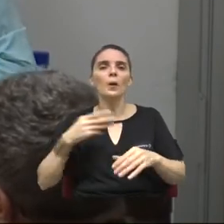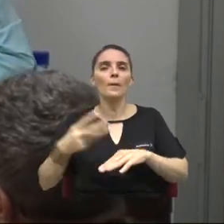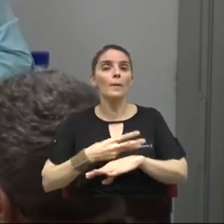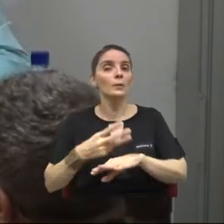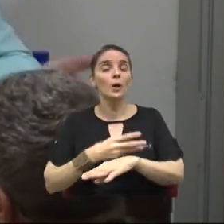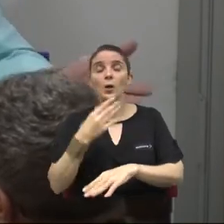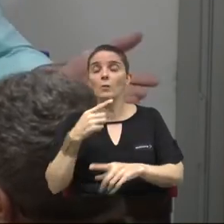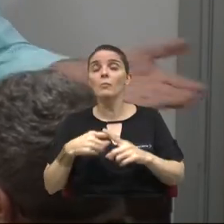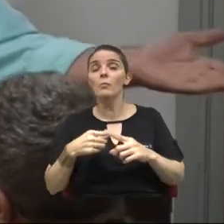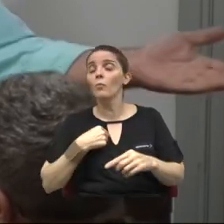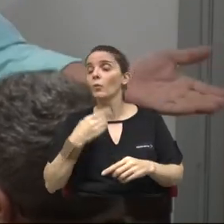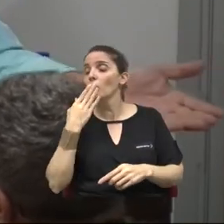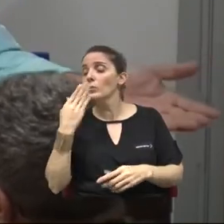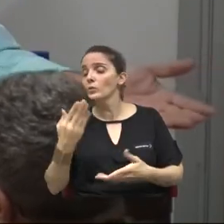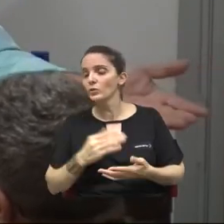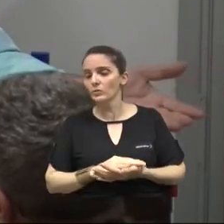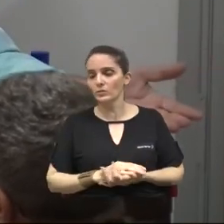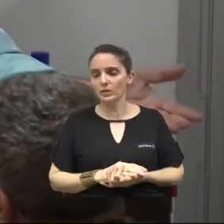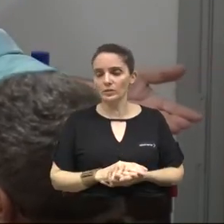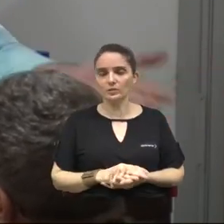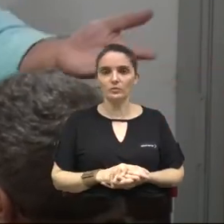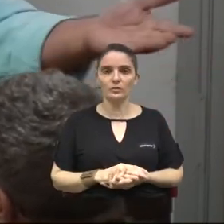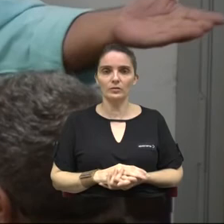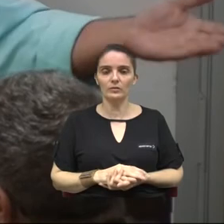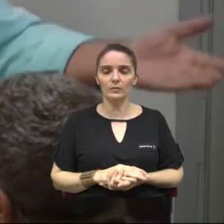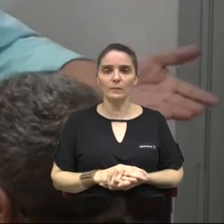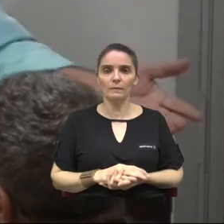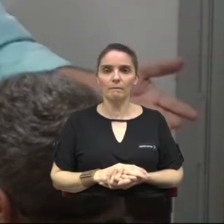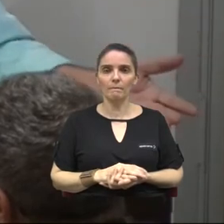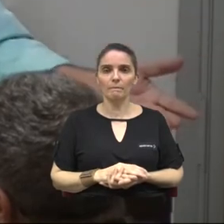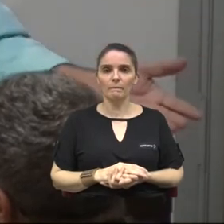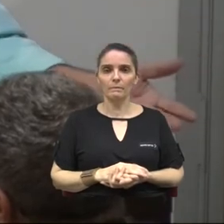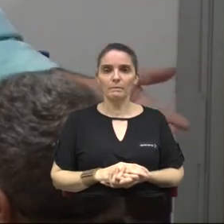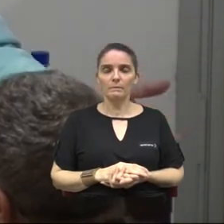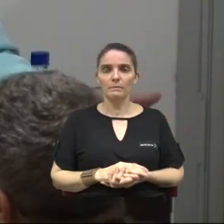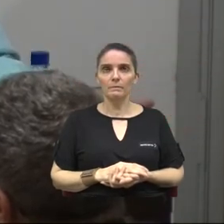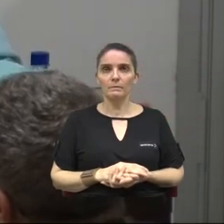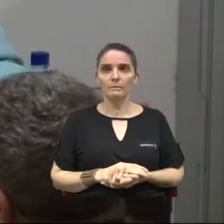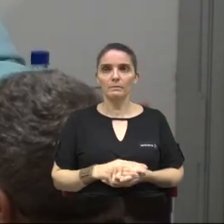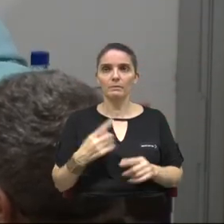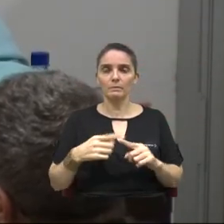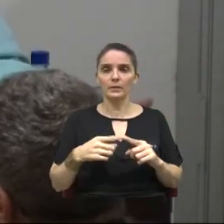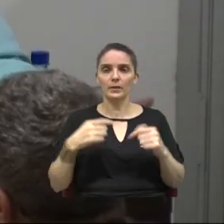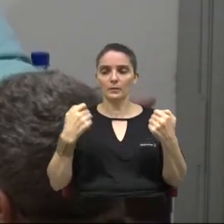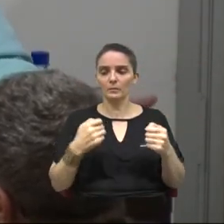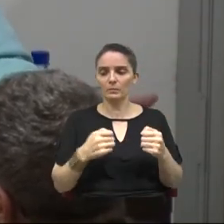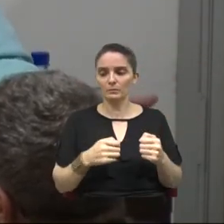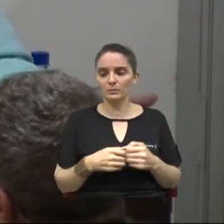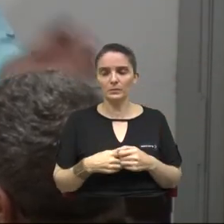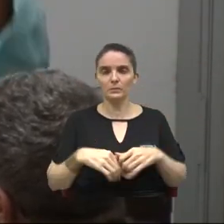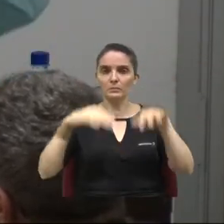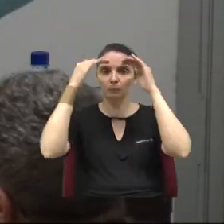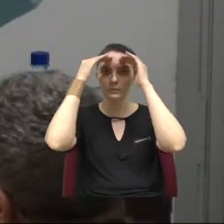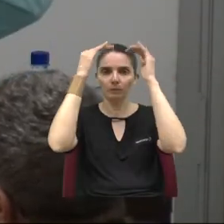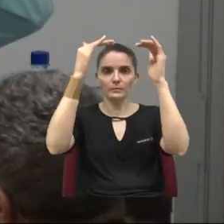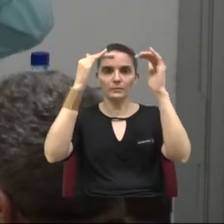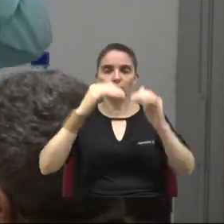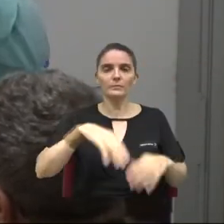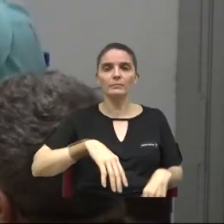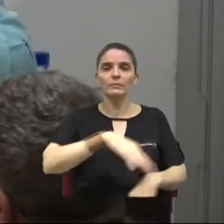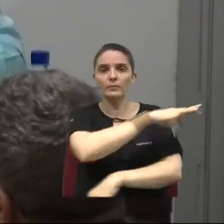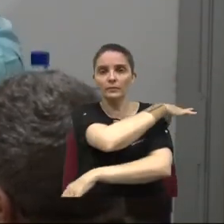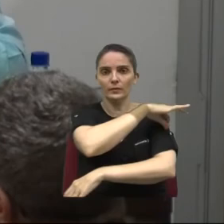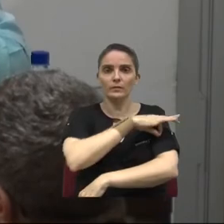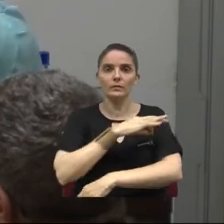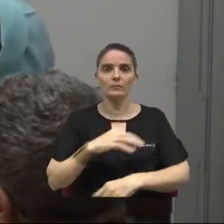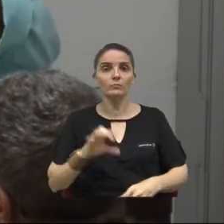estou pedindo. Ué, ele vai ter que ser subordinado ao superior? Isso do que eu consegui